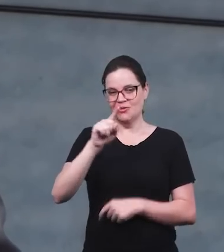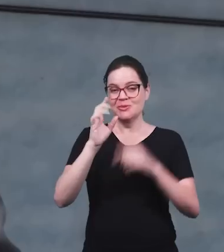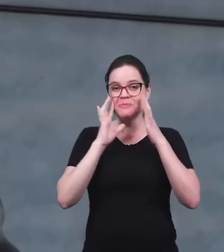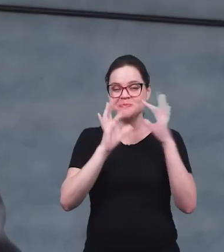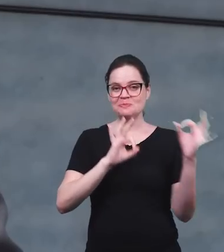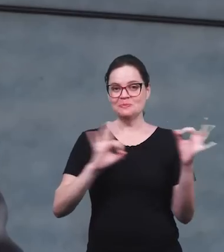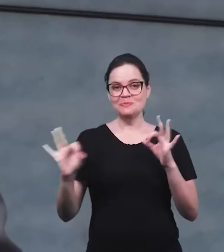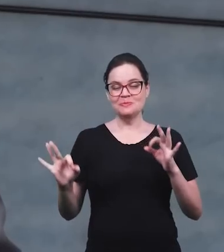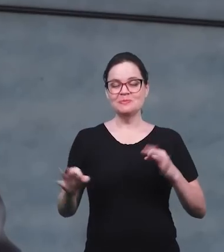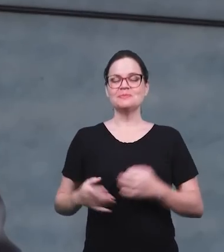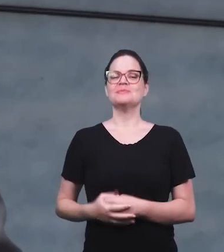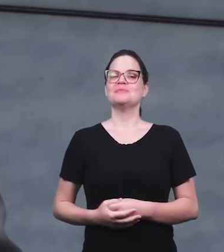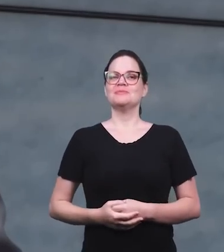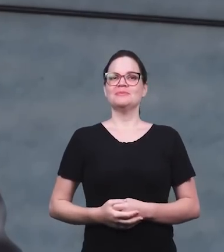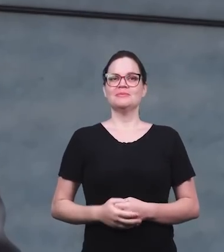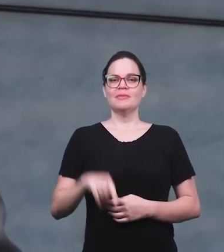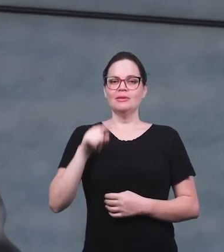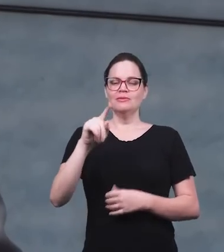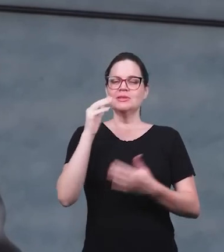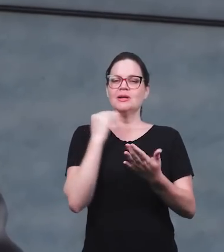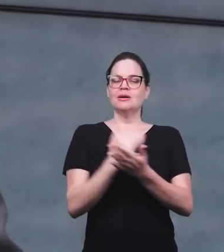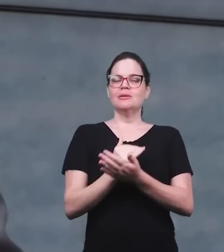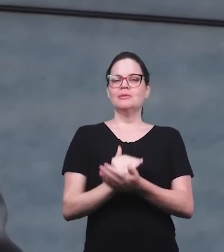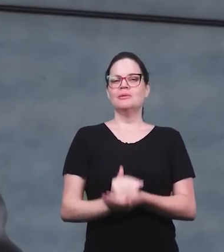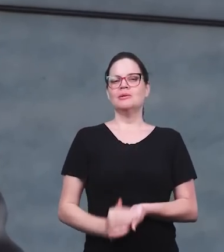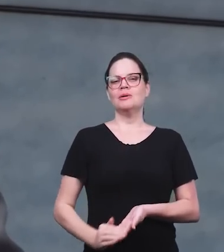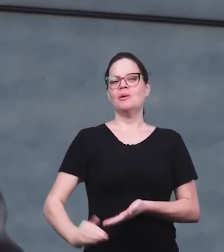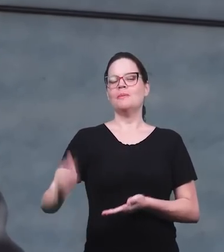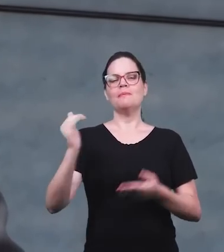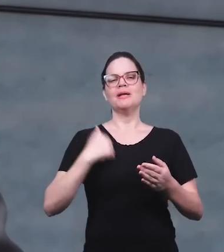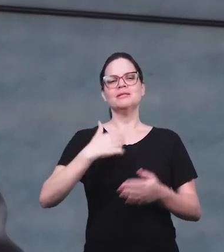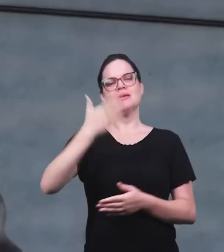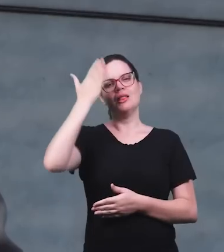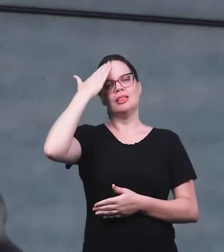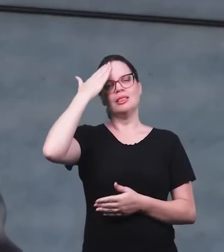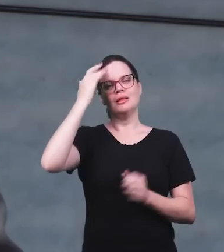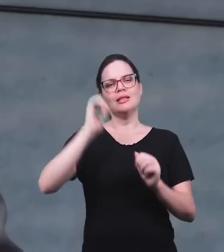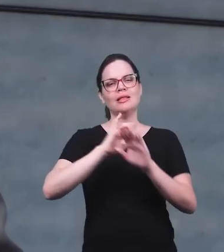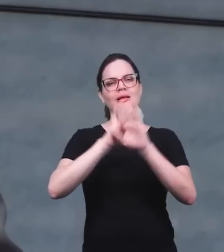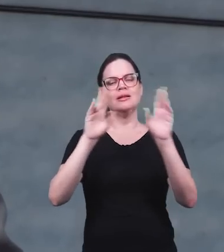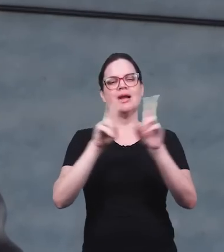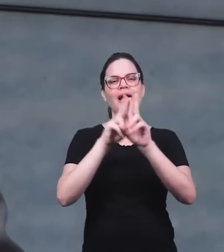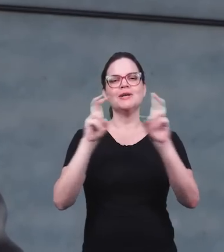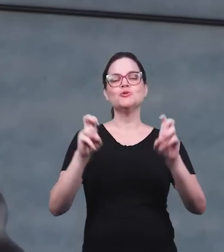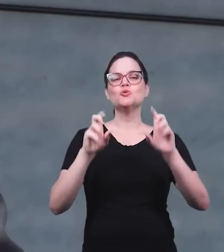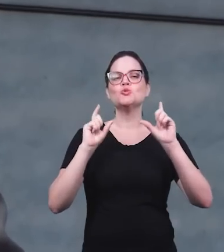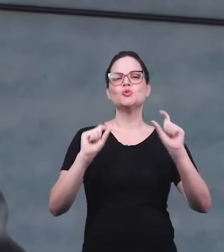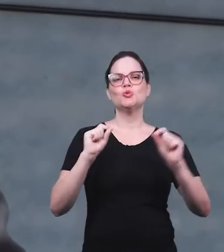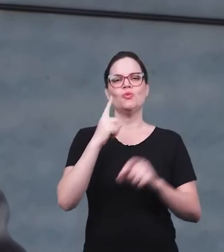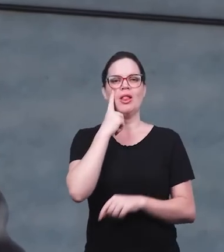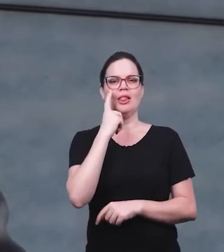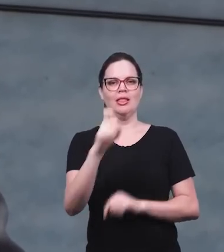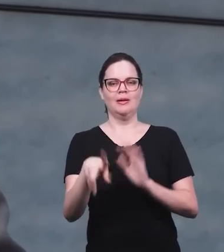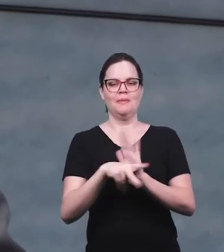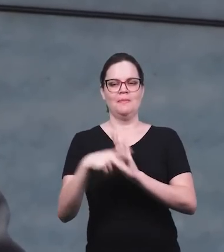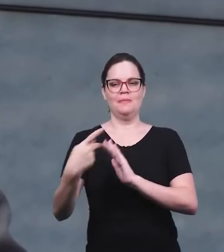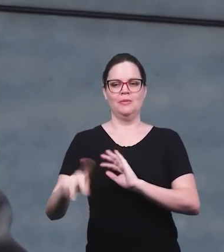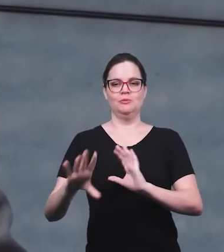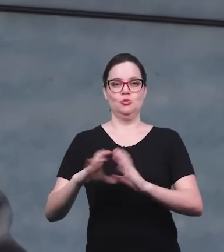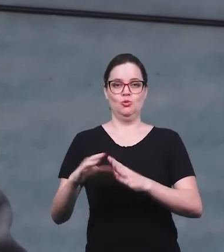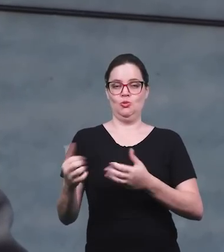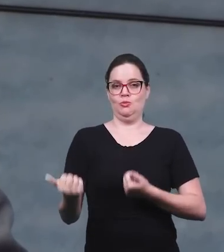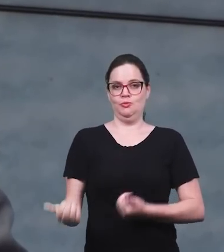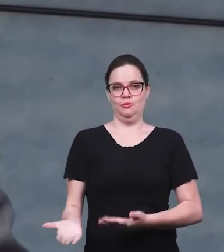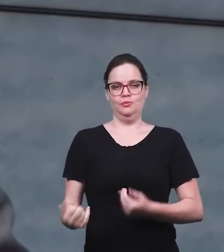aí, você assistindo esse programa, você passa a conhecer os assuntos que são de interesse dos jovens, sejam eles